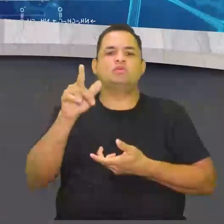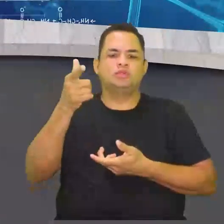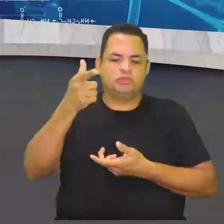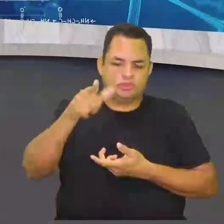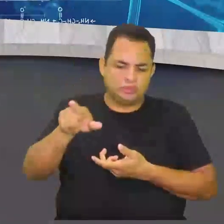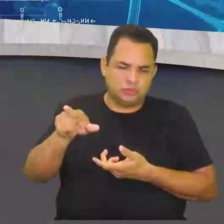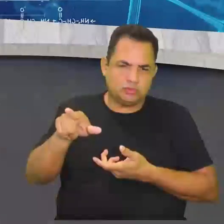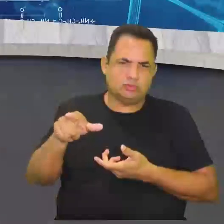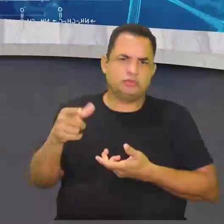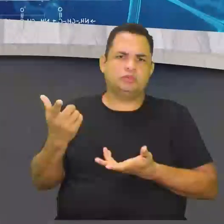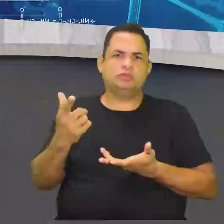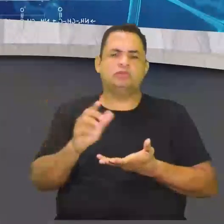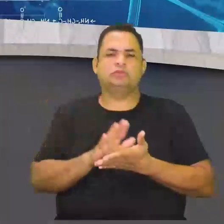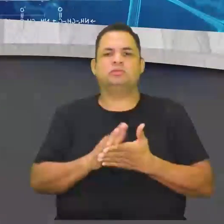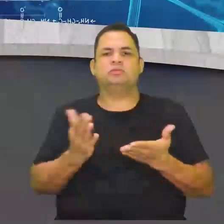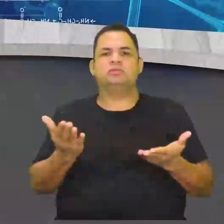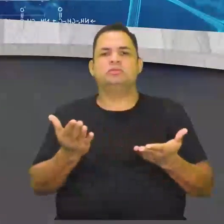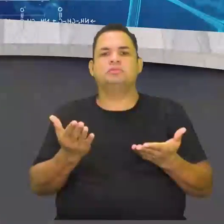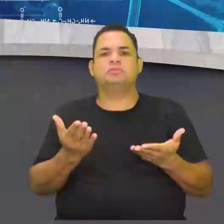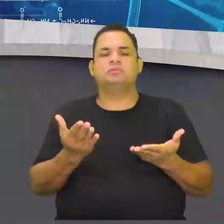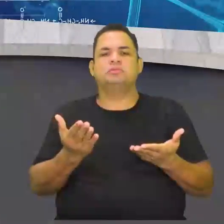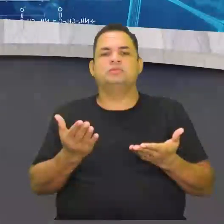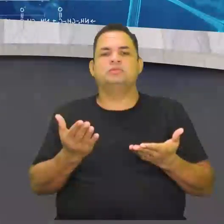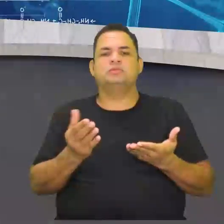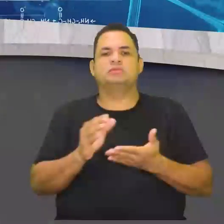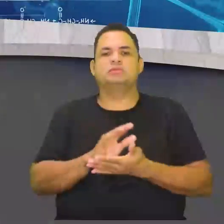embalagens plásticas, contanto que